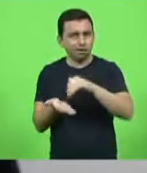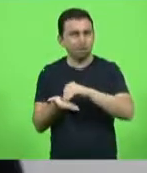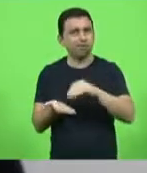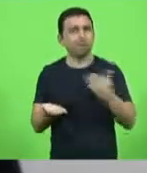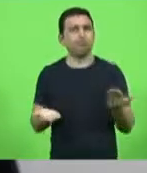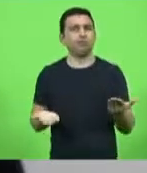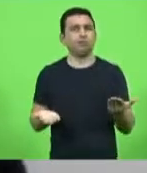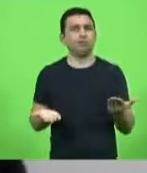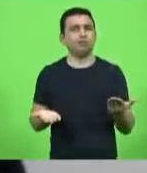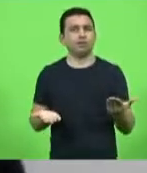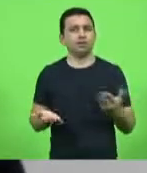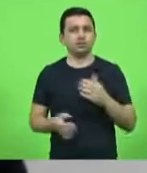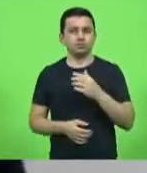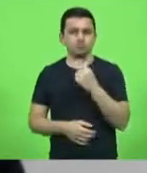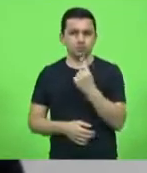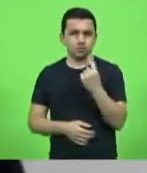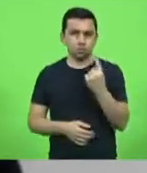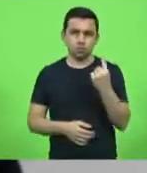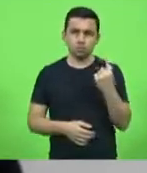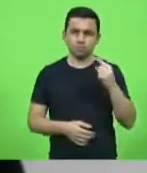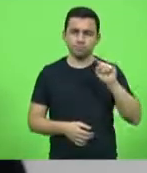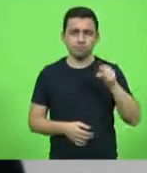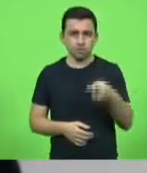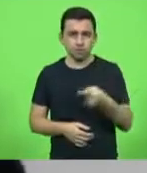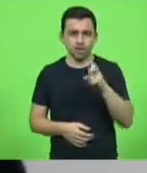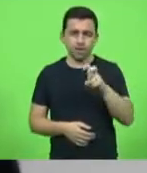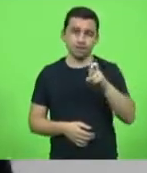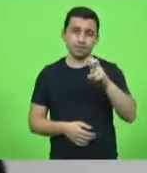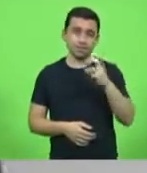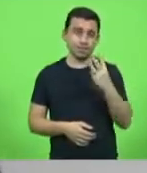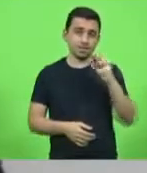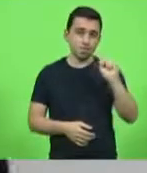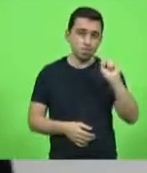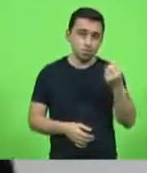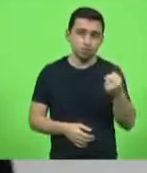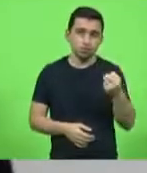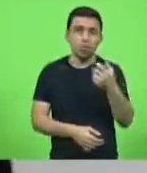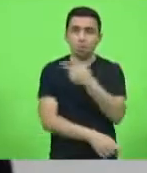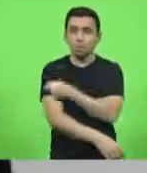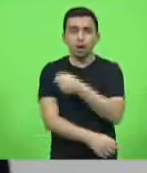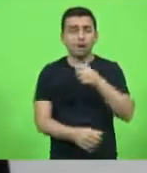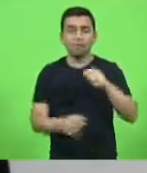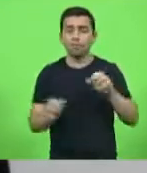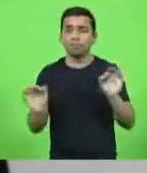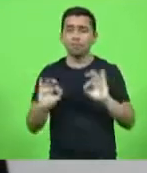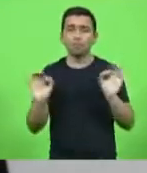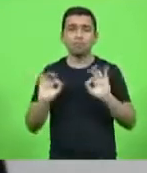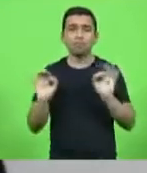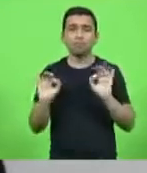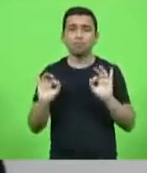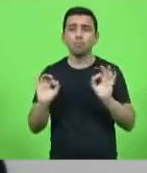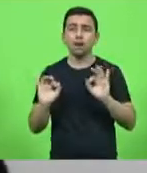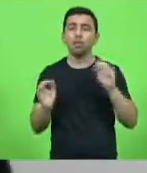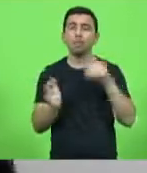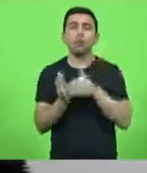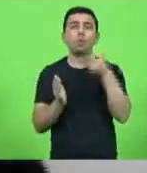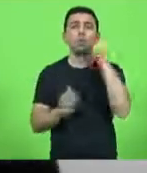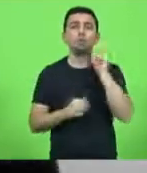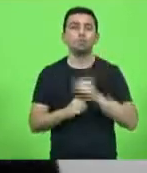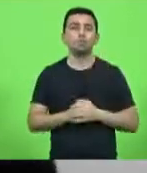111 1538 vacinas que não havia sido aplicadas ainda até onde